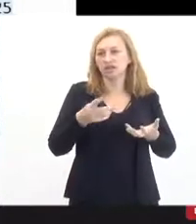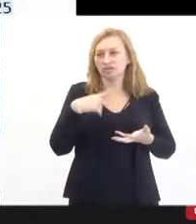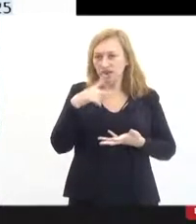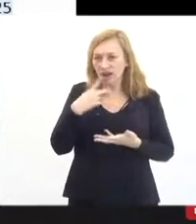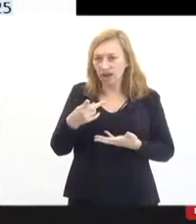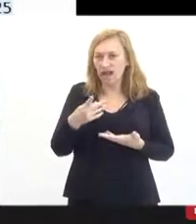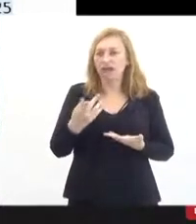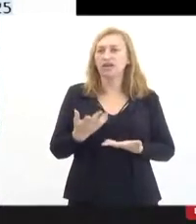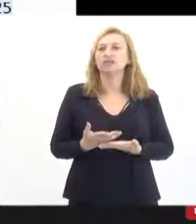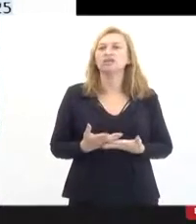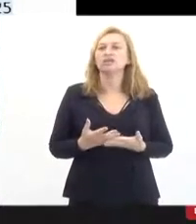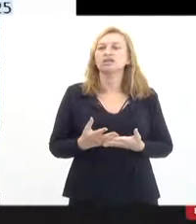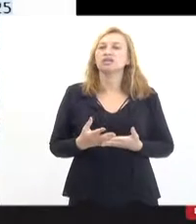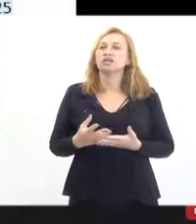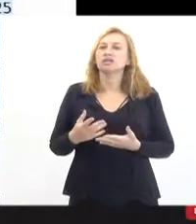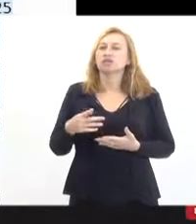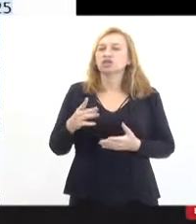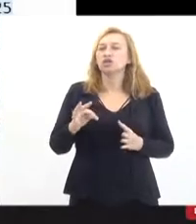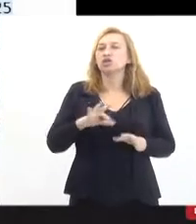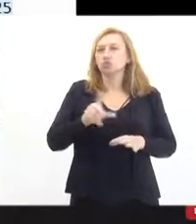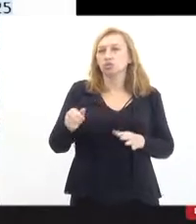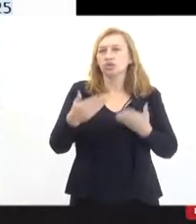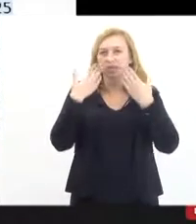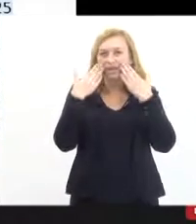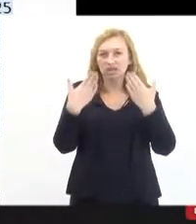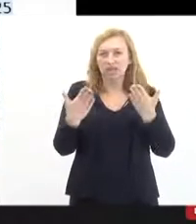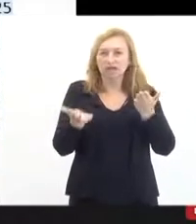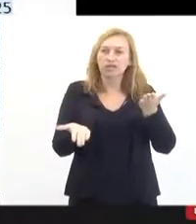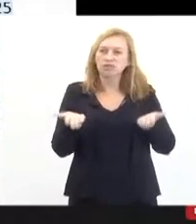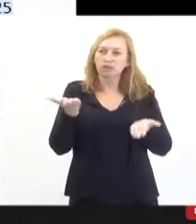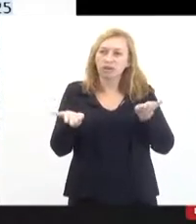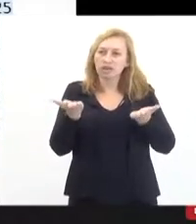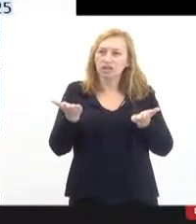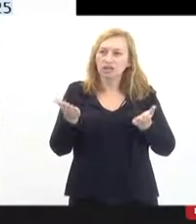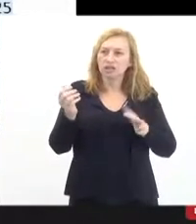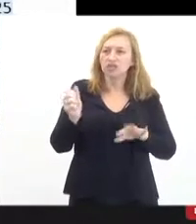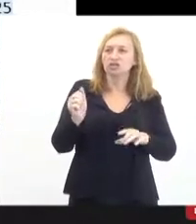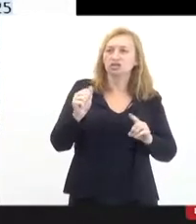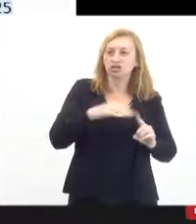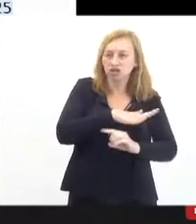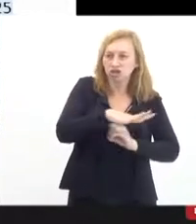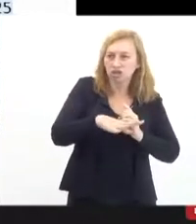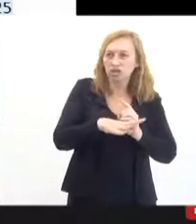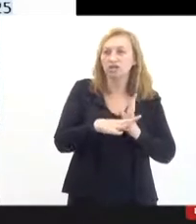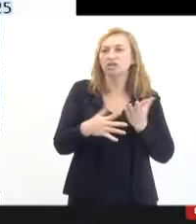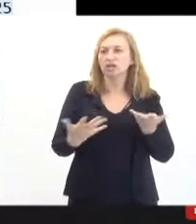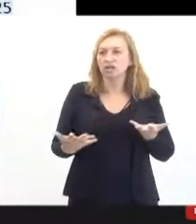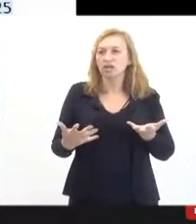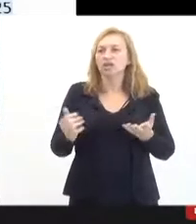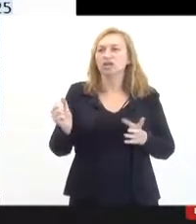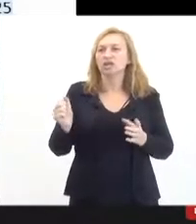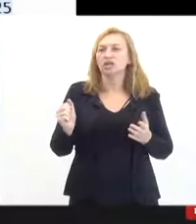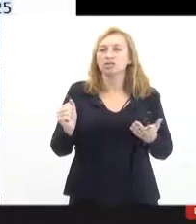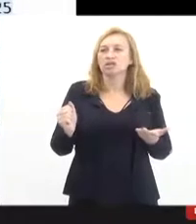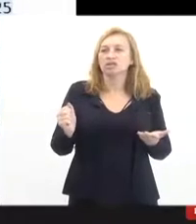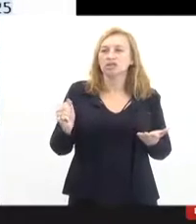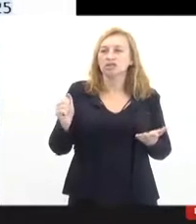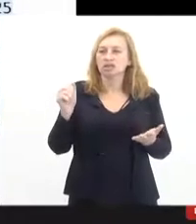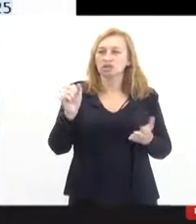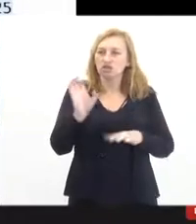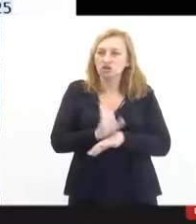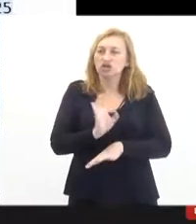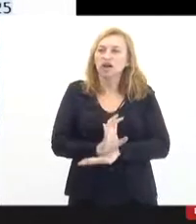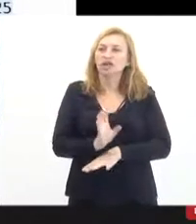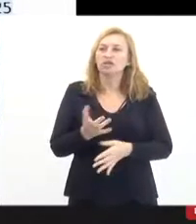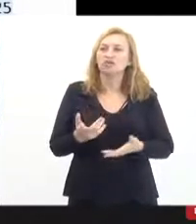relação aos critérios contábeis que foram apresentados aí no Balanço Geral do Estado, com relação à distorção que